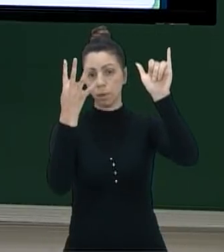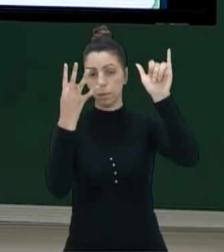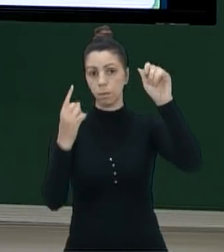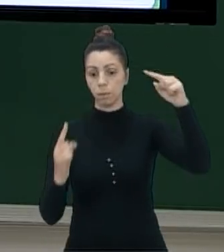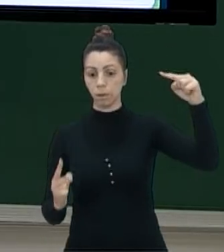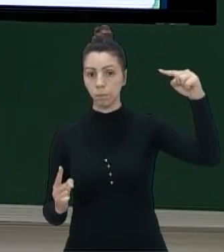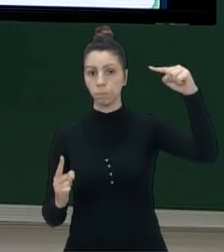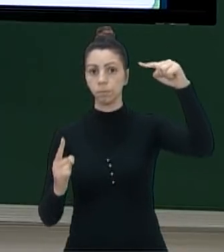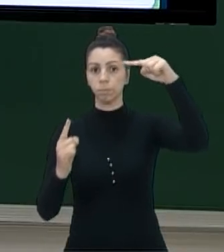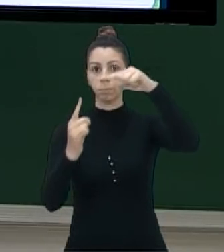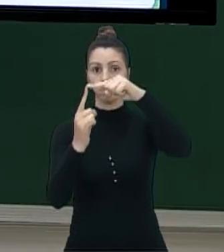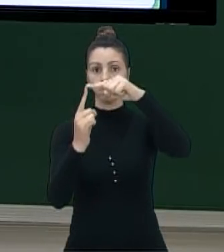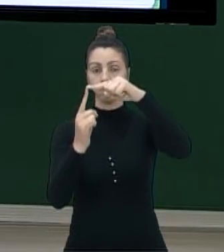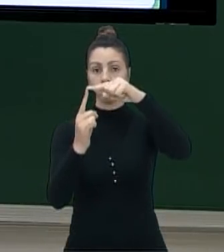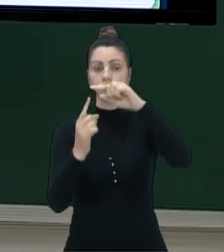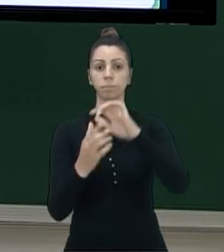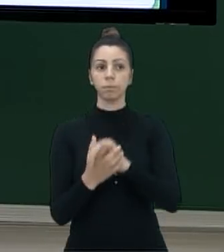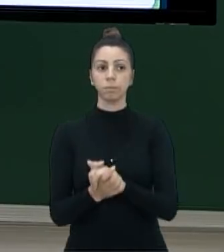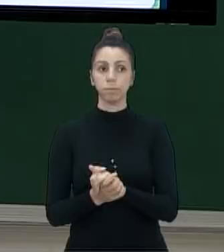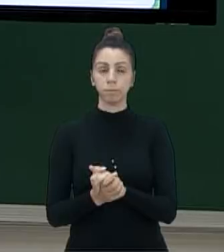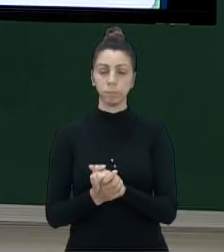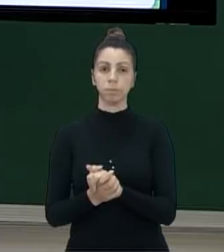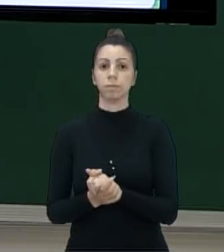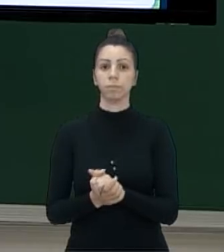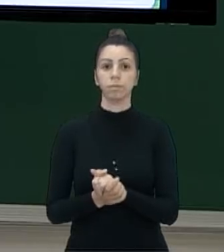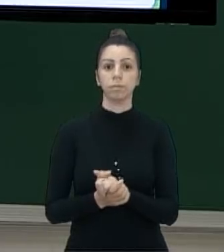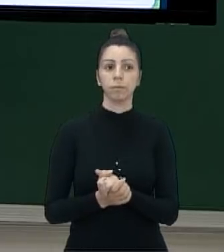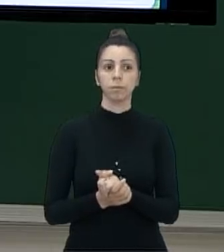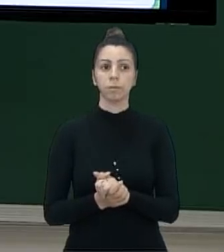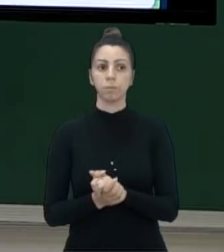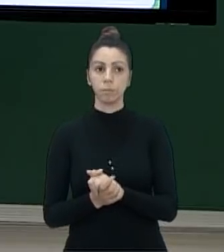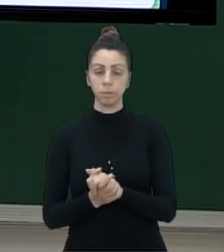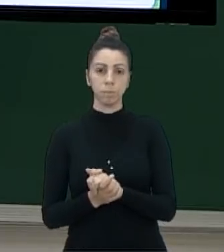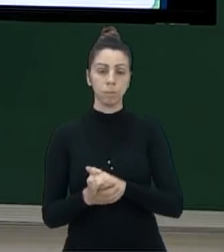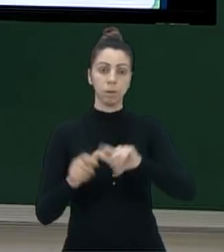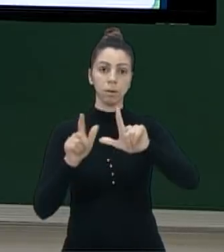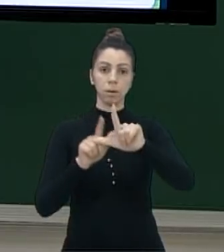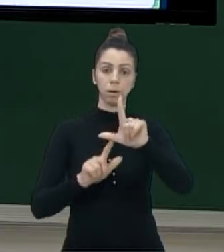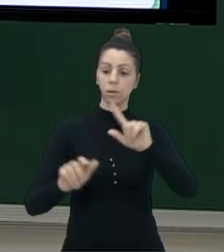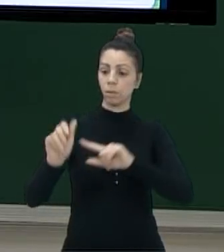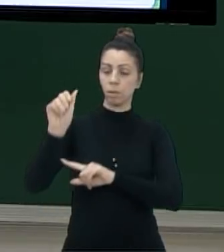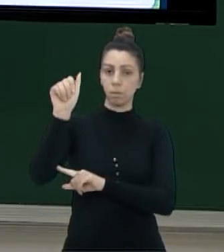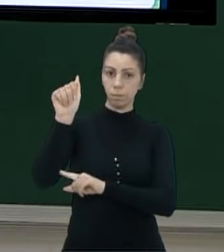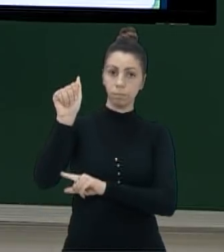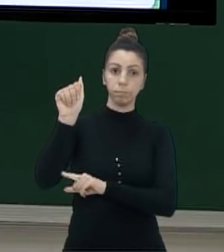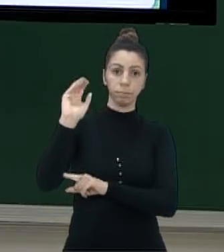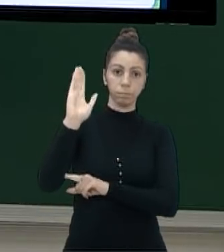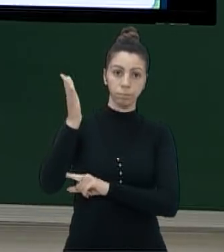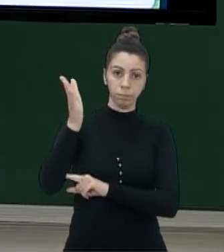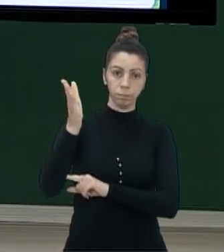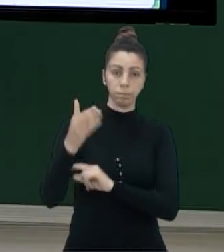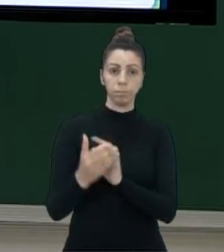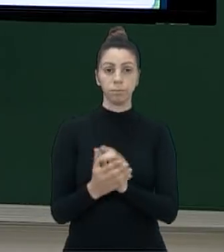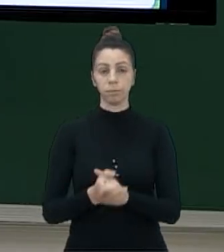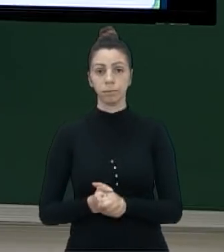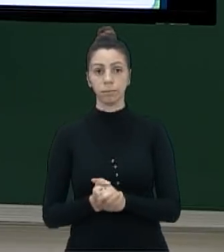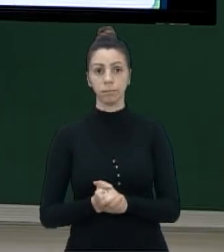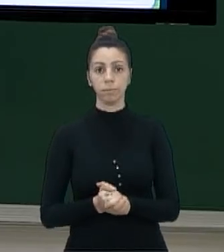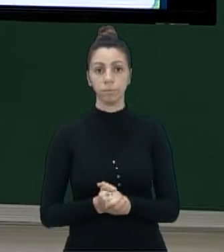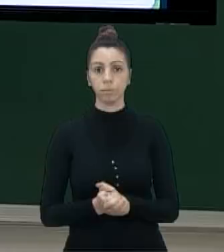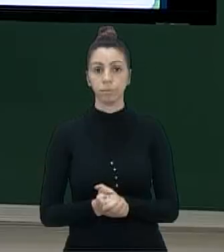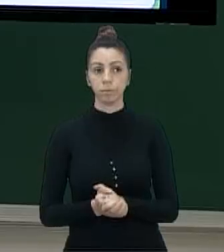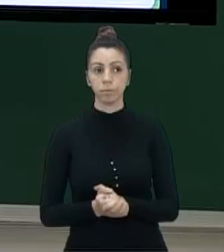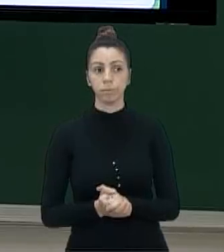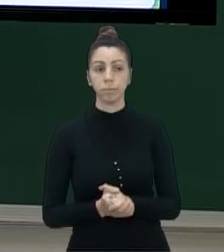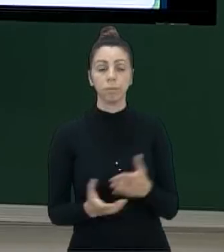Então, você vai marcar o ponto, ele já vai identificar com a letra. A letra A, ele já identificou. Agora,